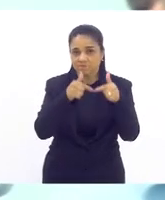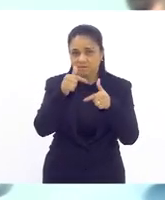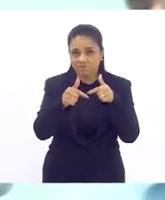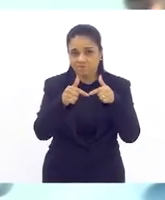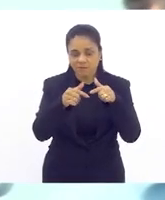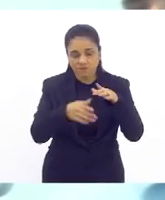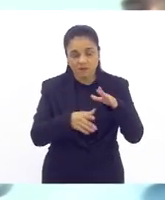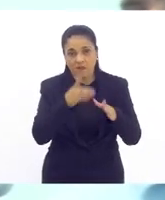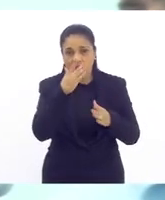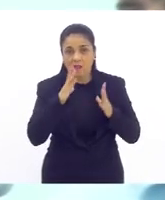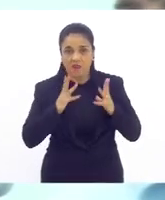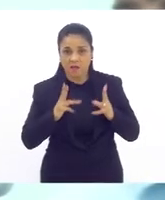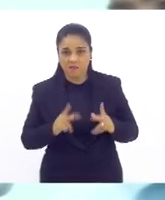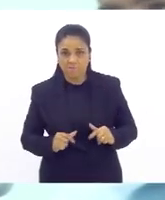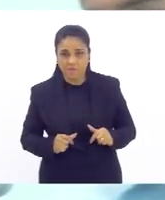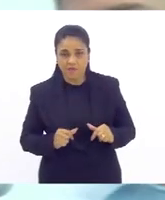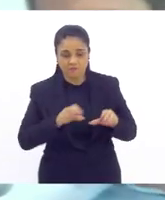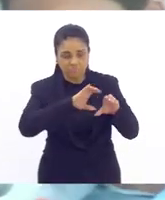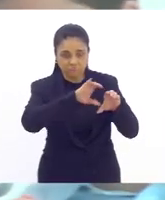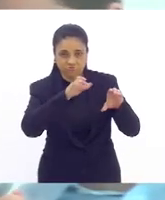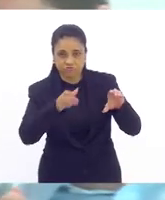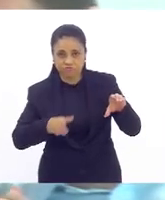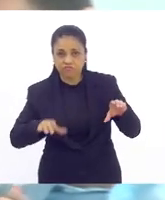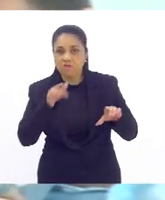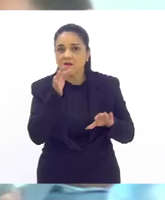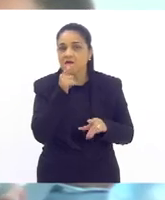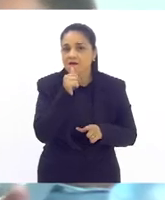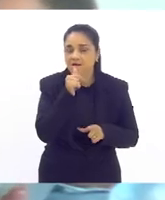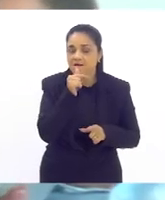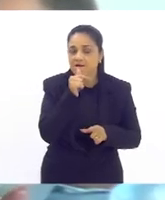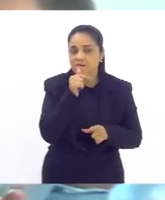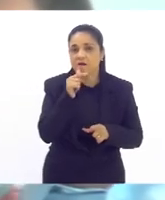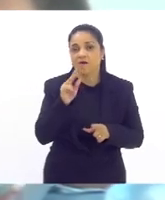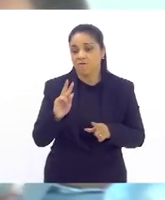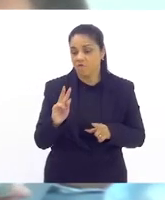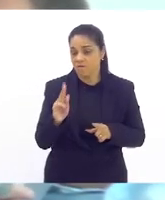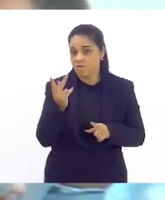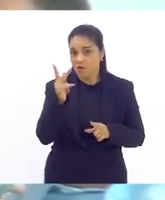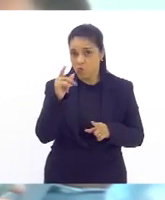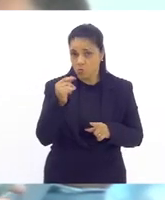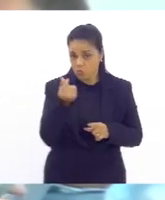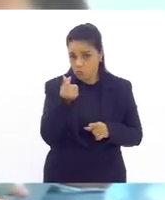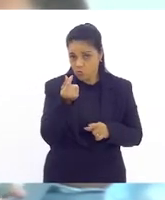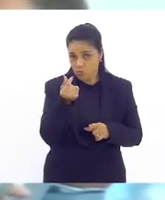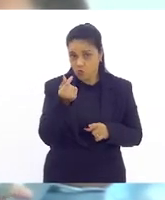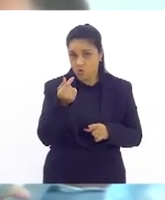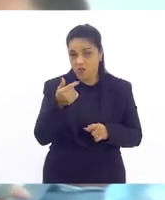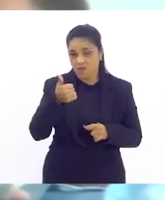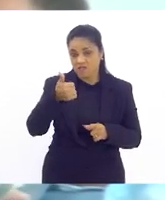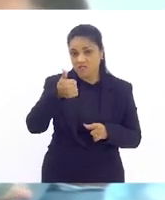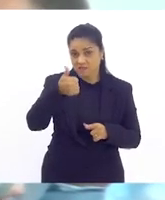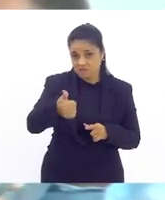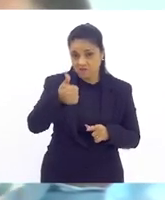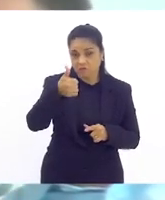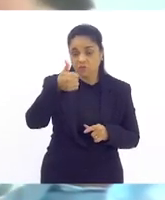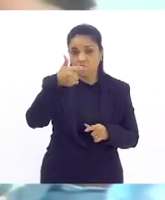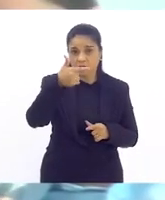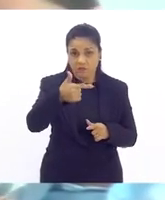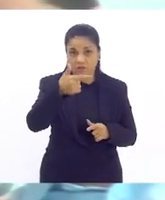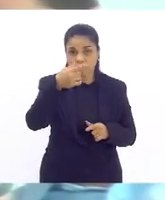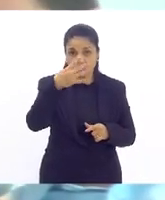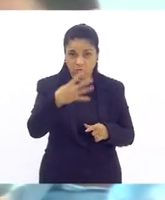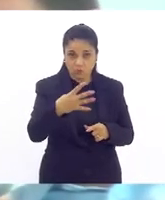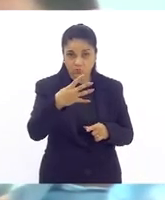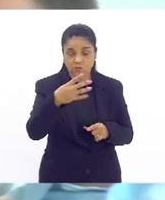de limpeza dos corpos hídricos que tá aqui com valor de 114 milhões é um dos maiores valores Isso